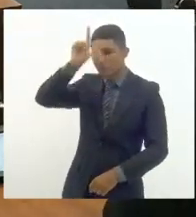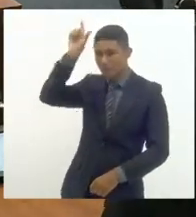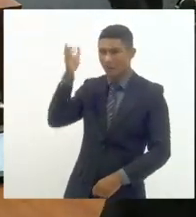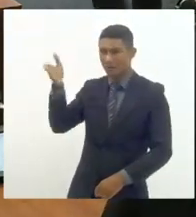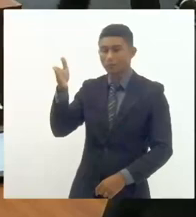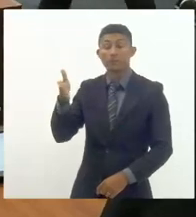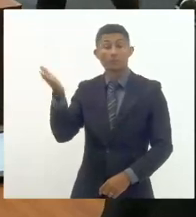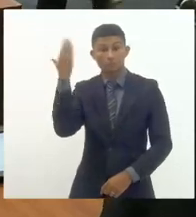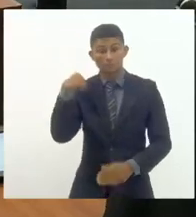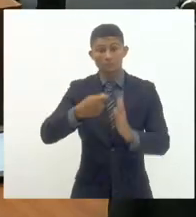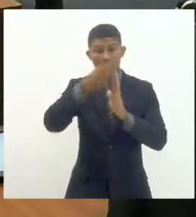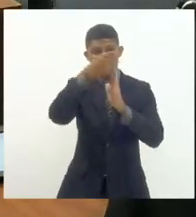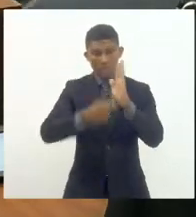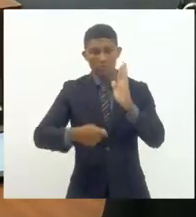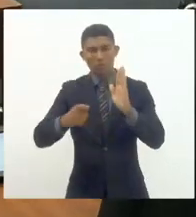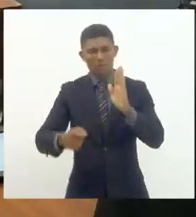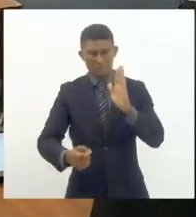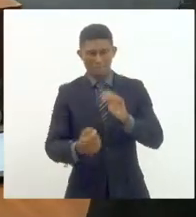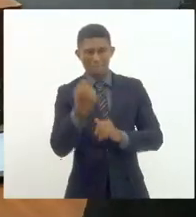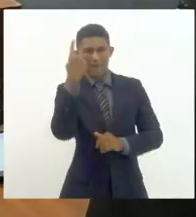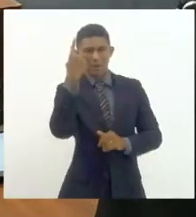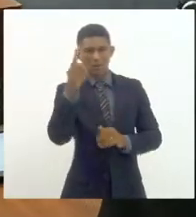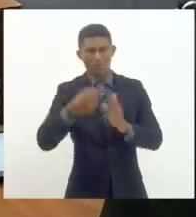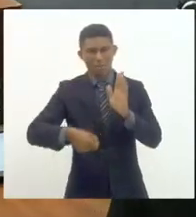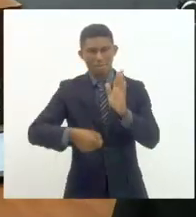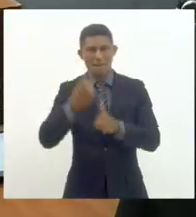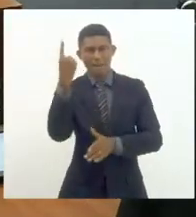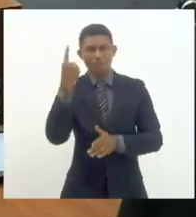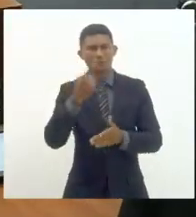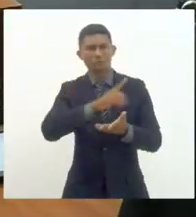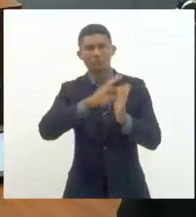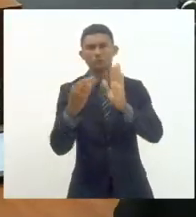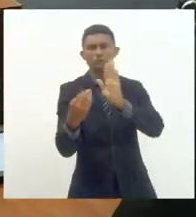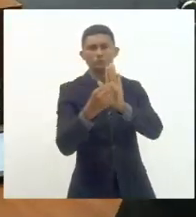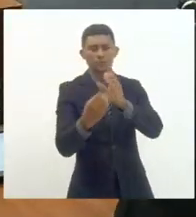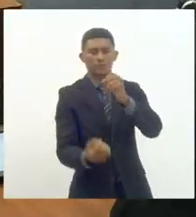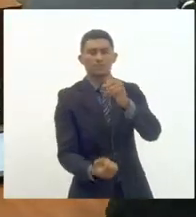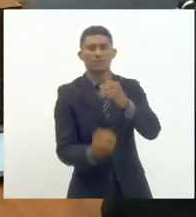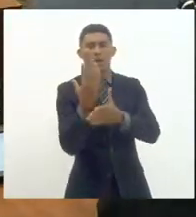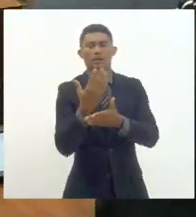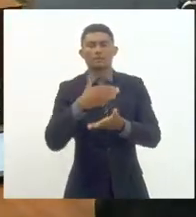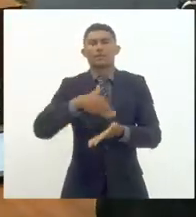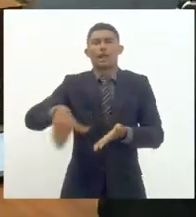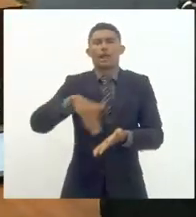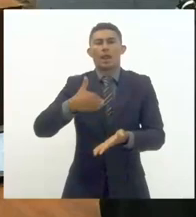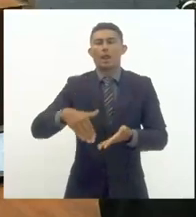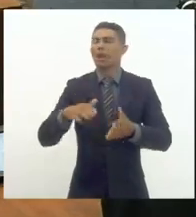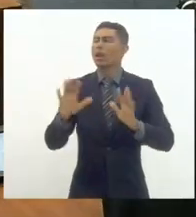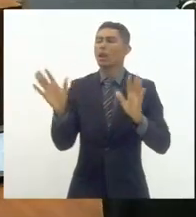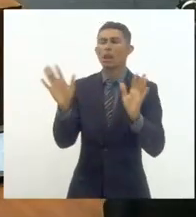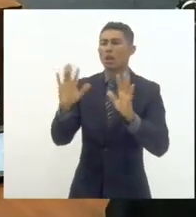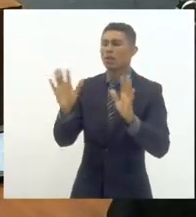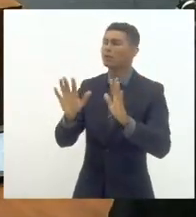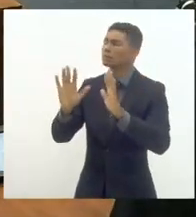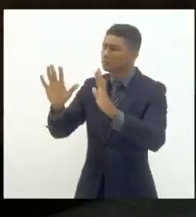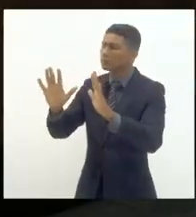texto original, não fala sobre criação da secretaria, a mudança. Não, não,